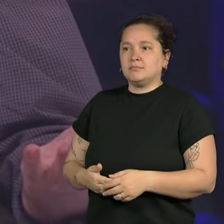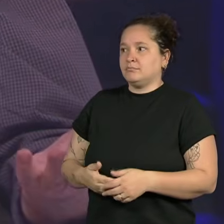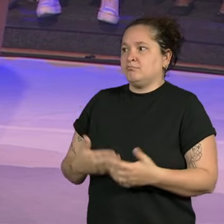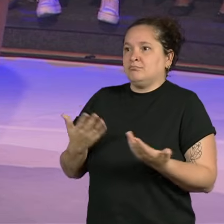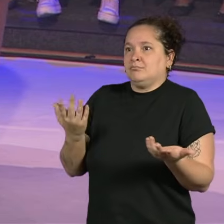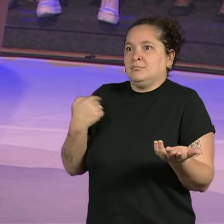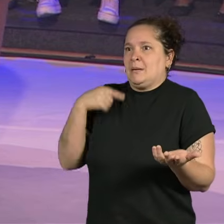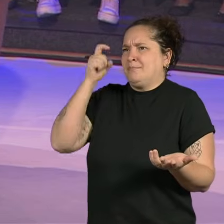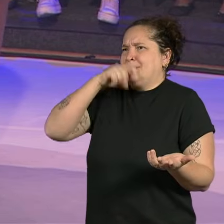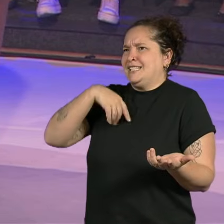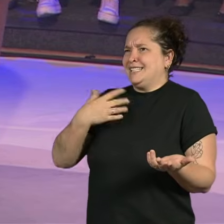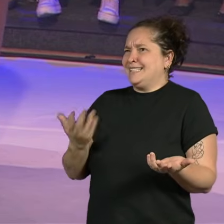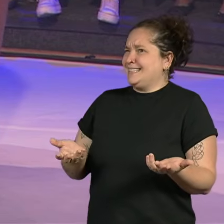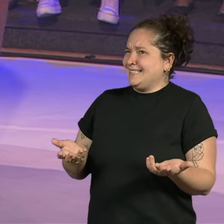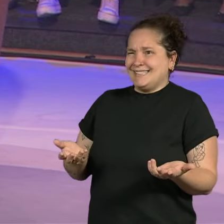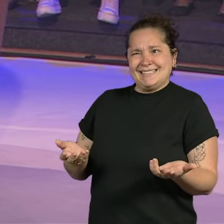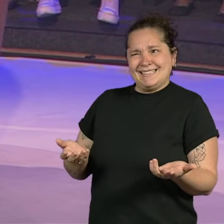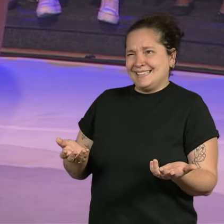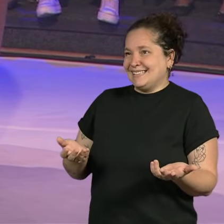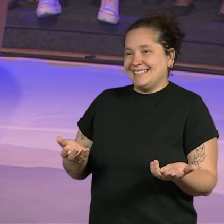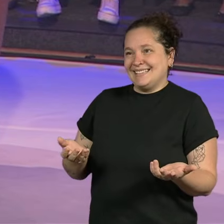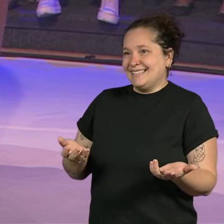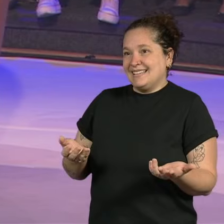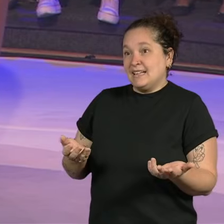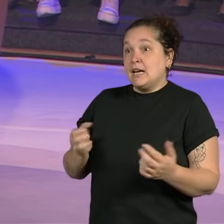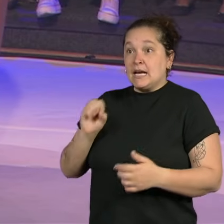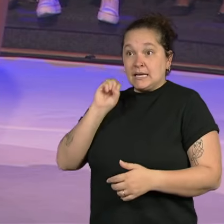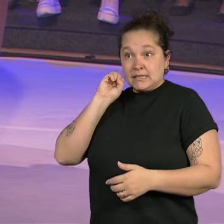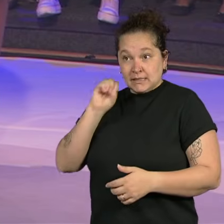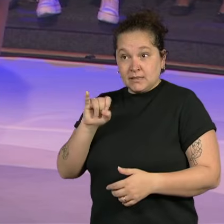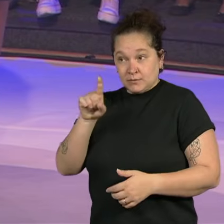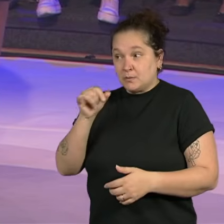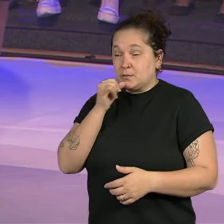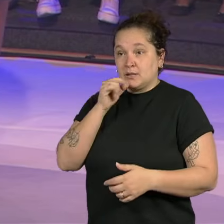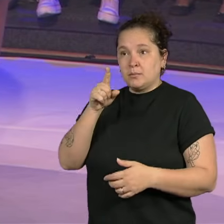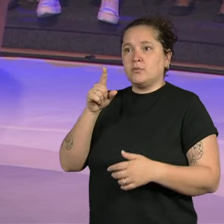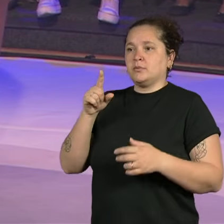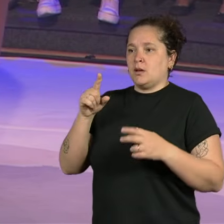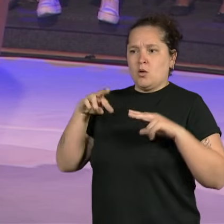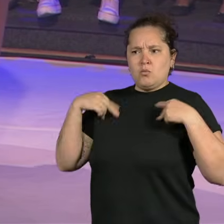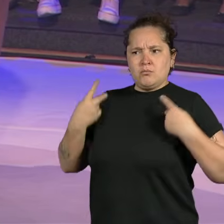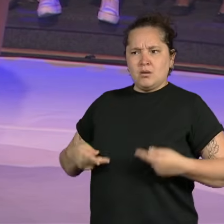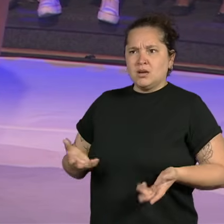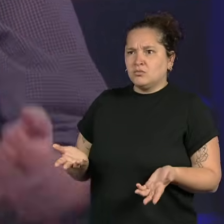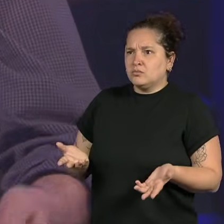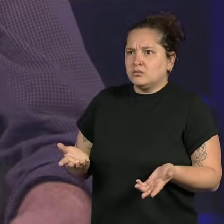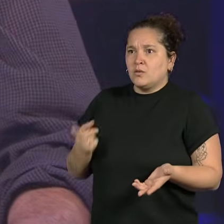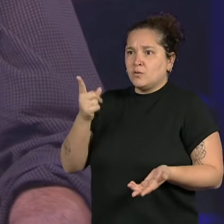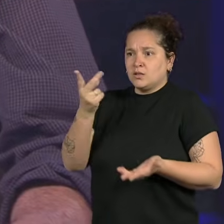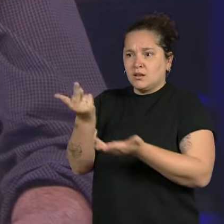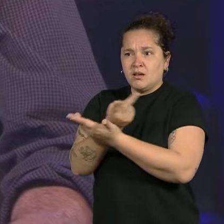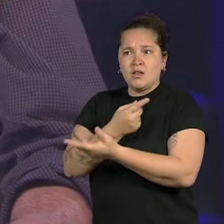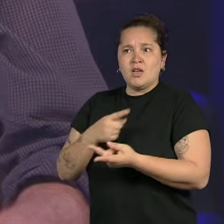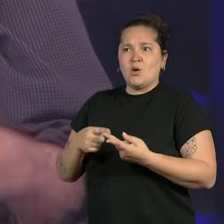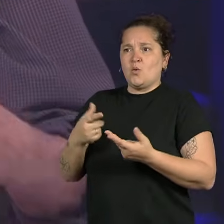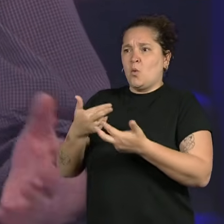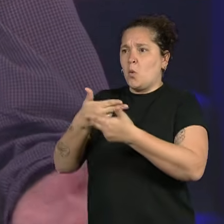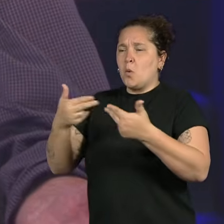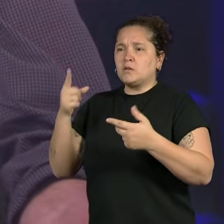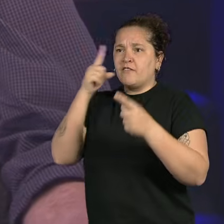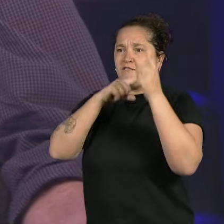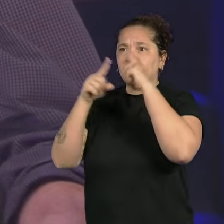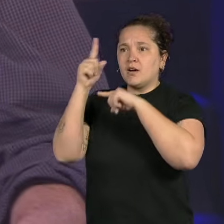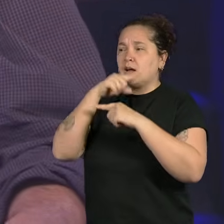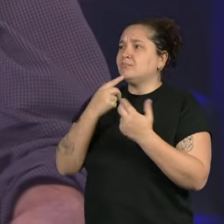mentira, na verdade, porque se você se vê, você é humano tanto, você tem erros, você tem desvios e como